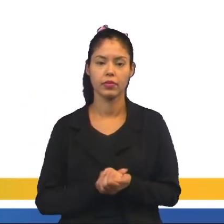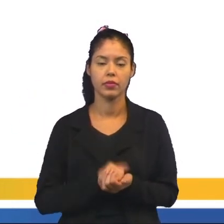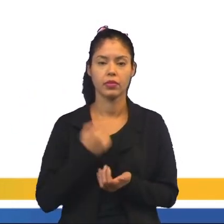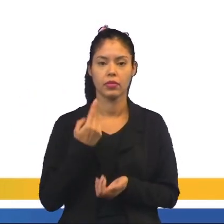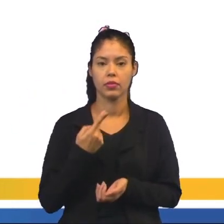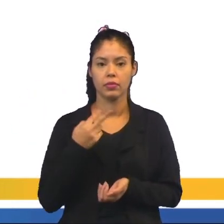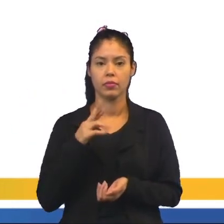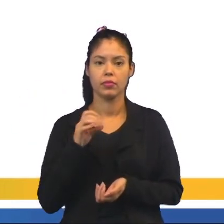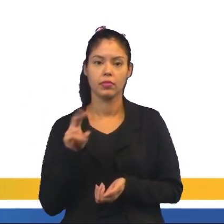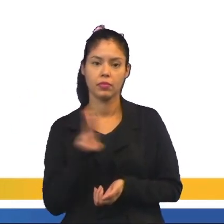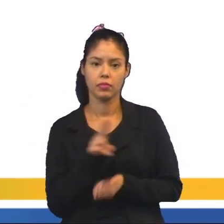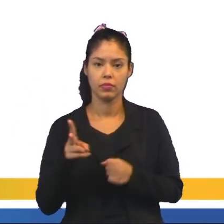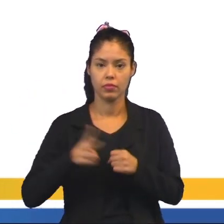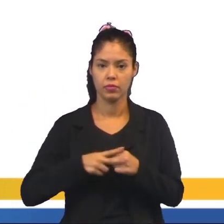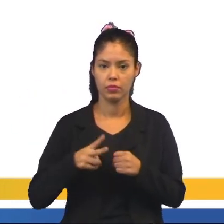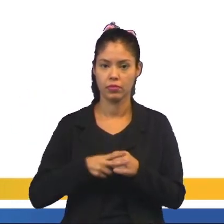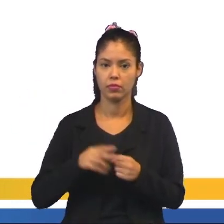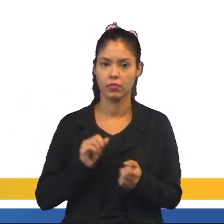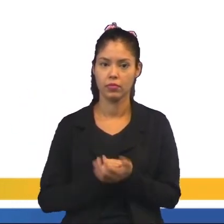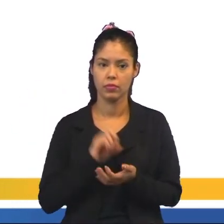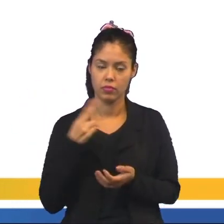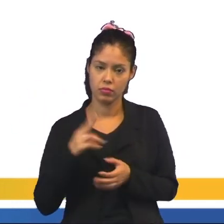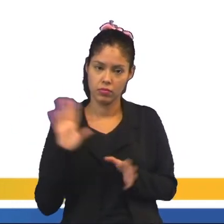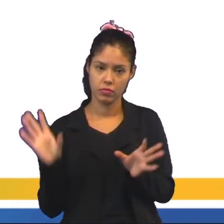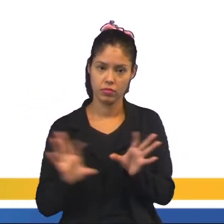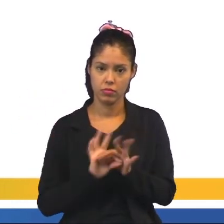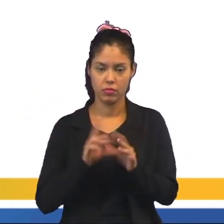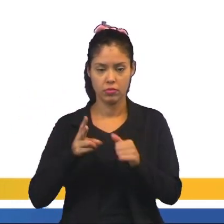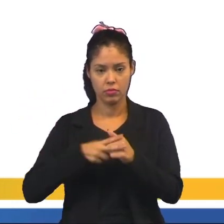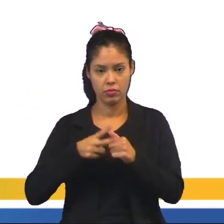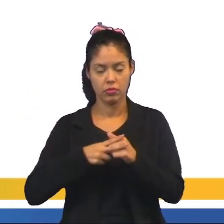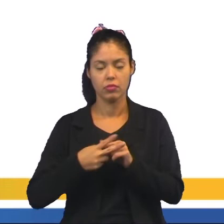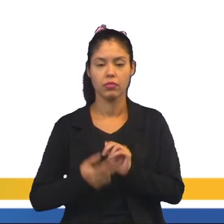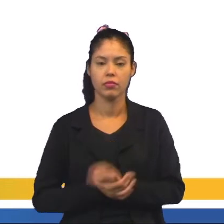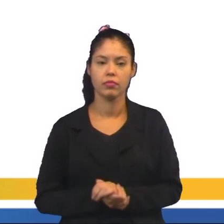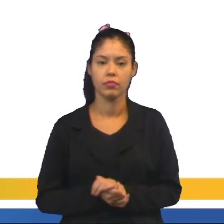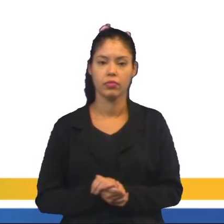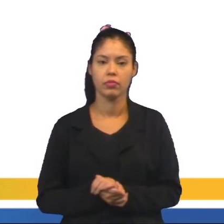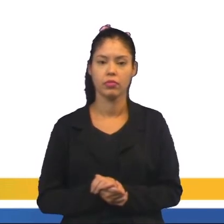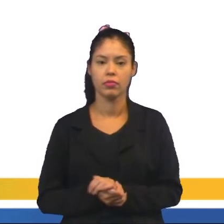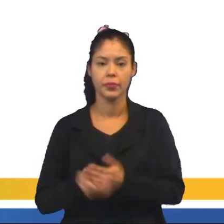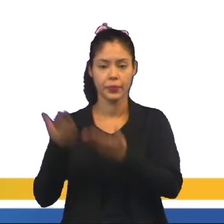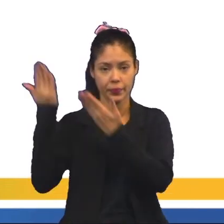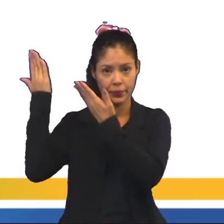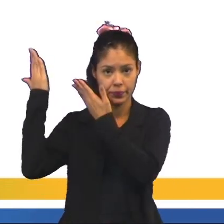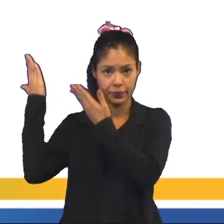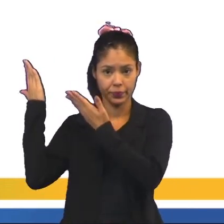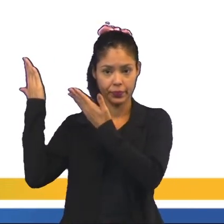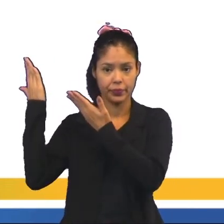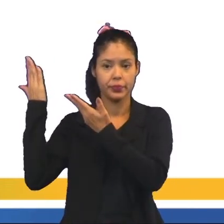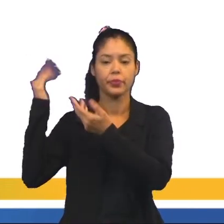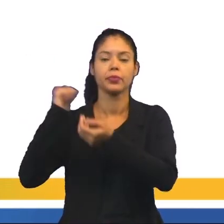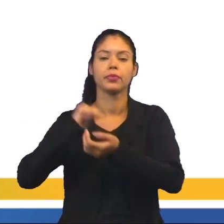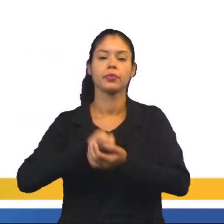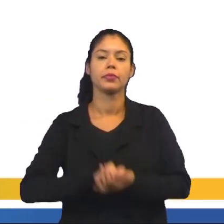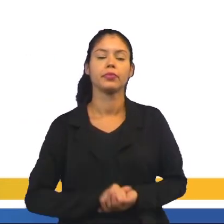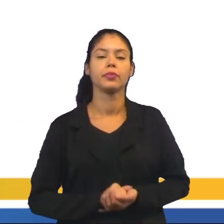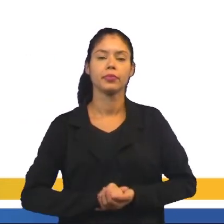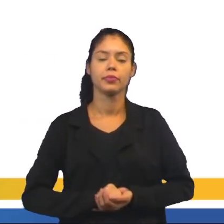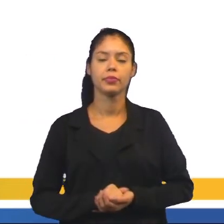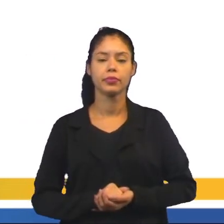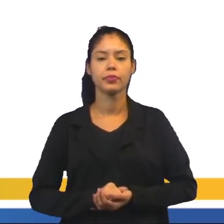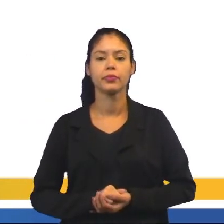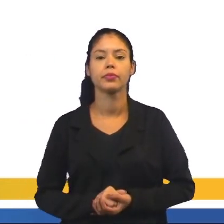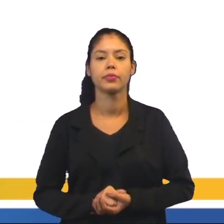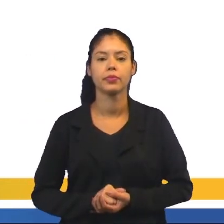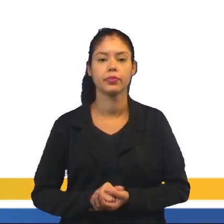predicado não né possui verba do estado ou seja os chamados verbos de ligação né que eu disse inteiramente que é o seu stau permanecer ficar continuar